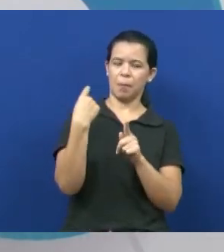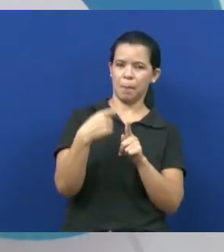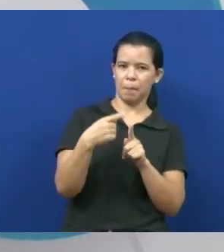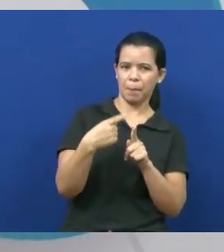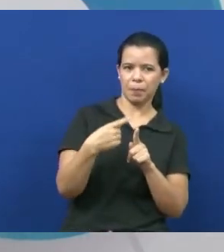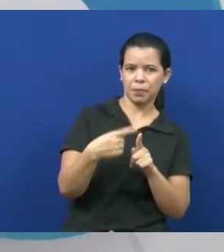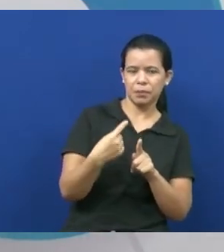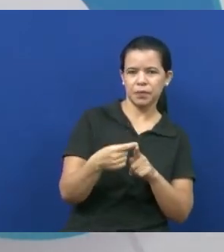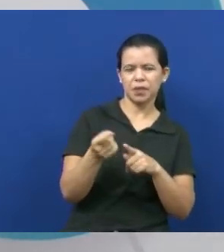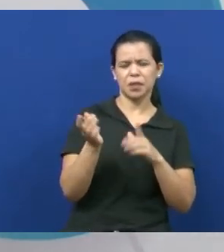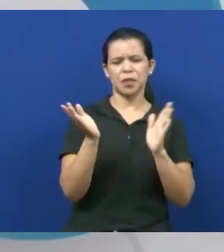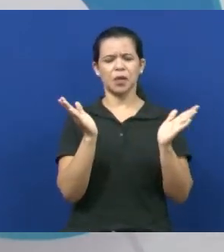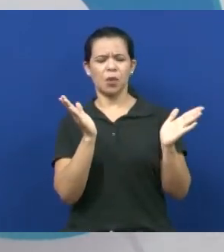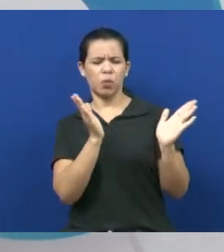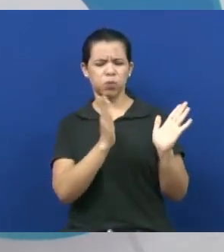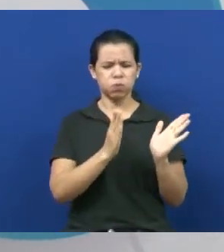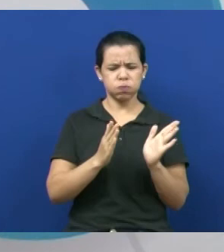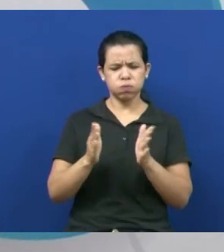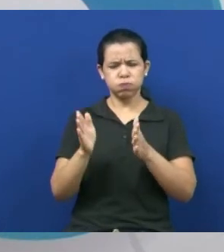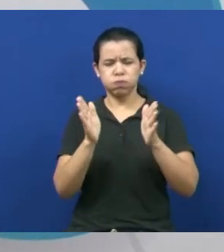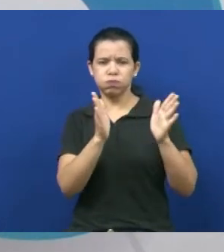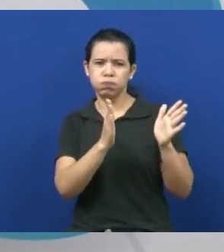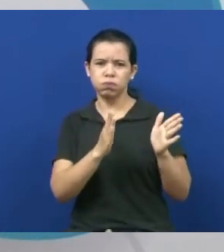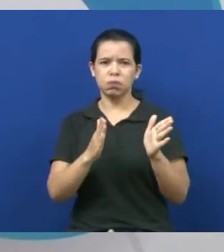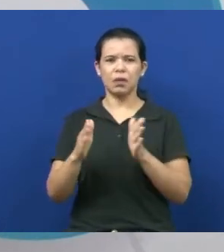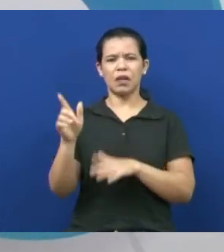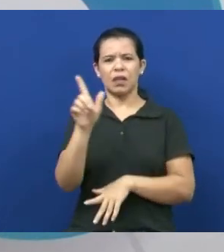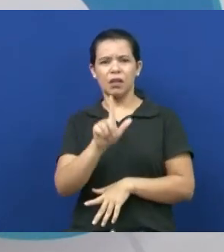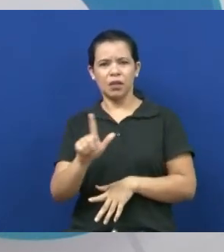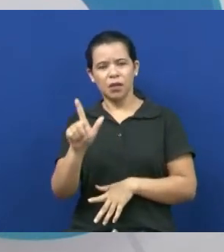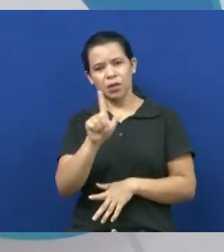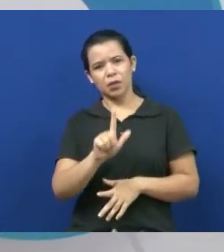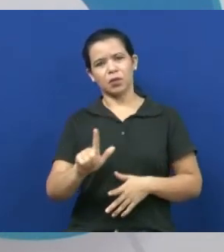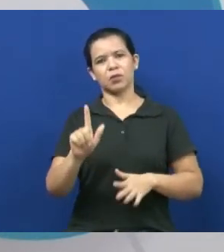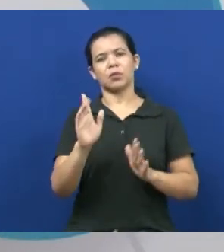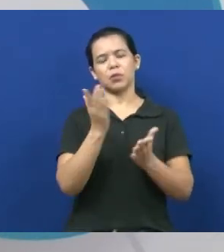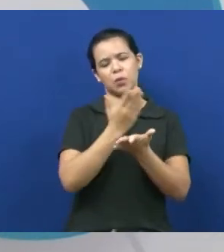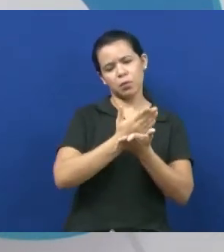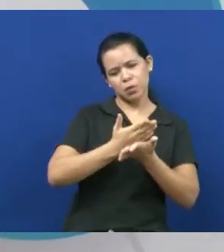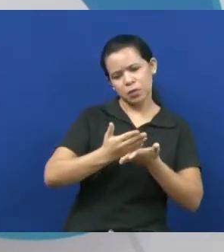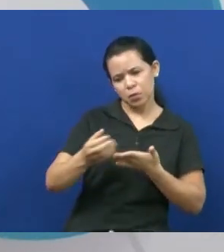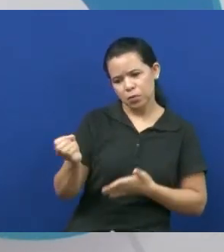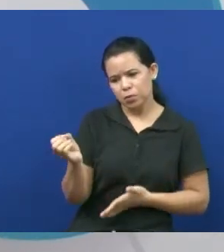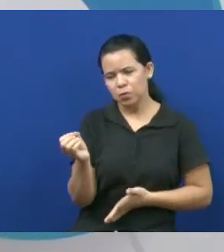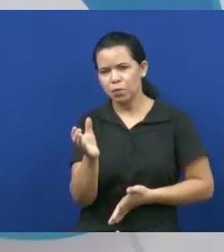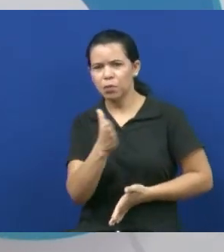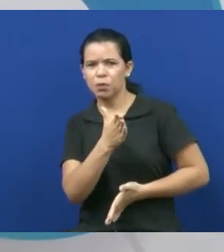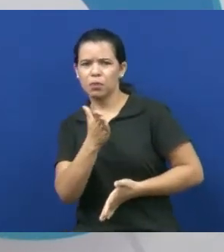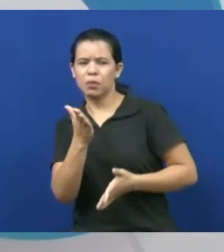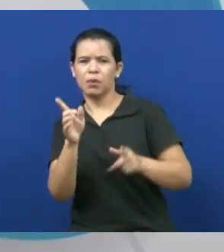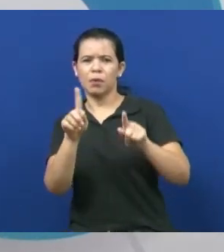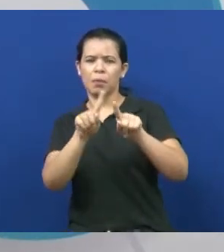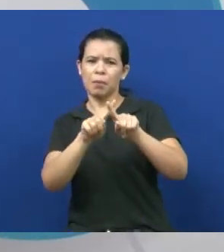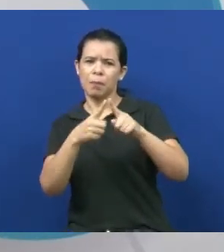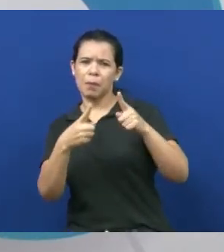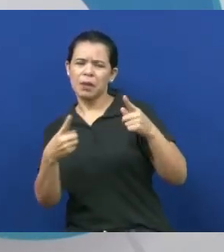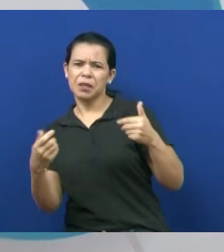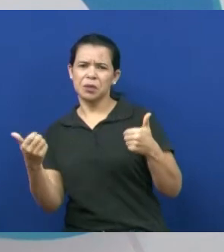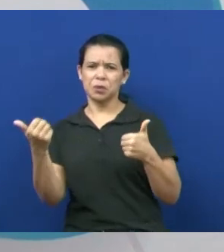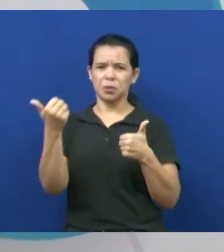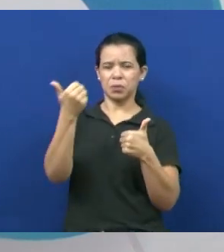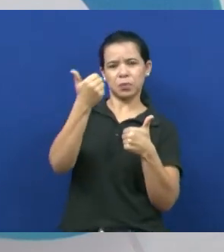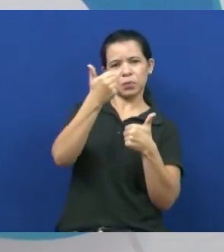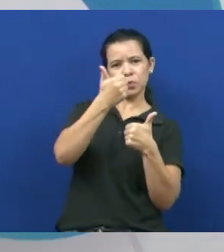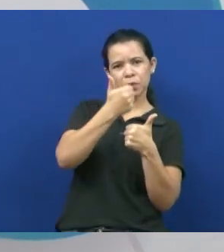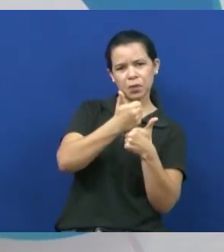né, acontecendo paralelo com o que estava, vai entrando um novo, né, substituindo aquele